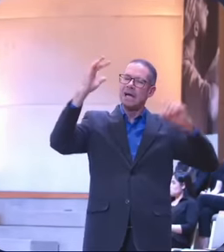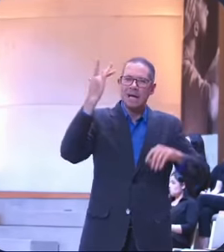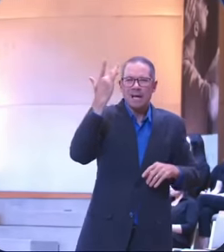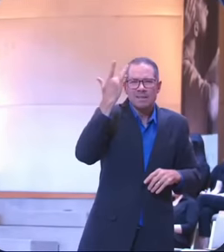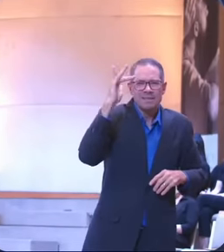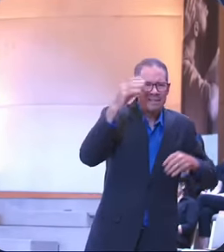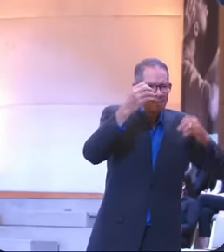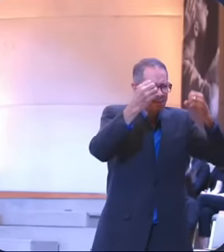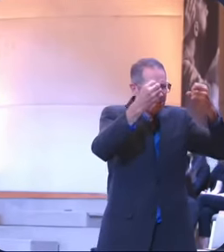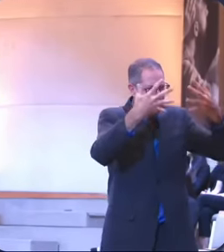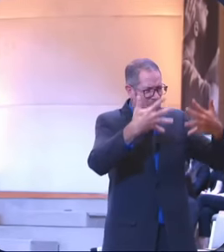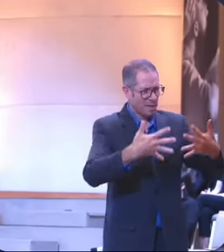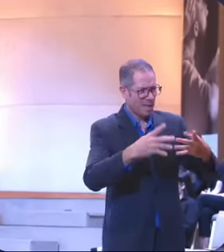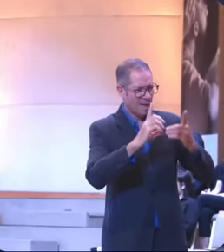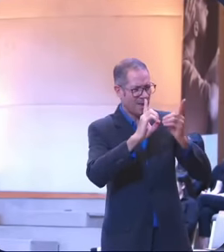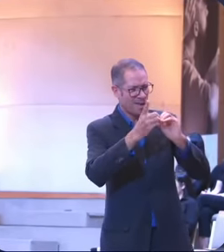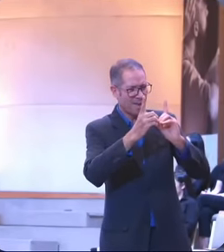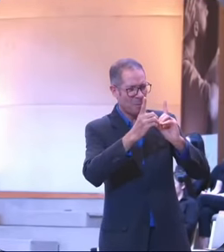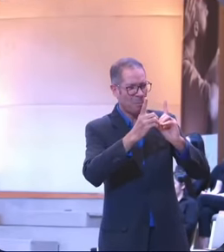sei explicar essa dinâmica.